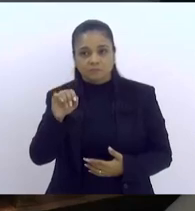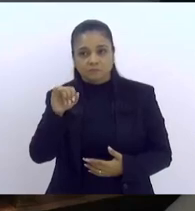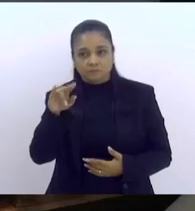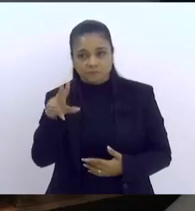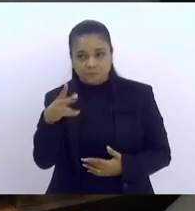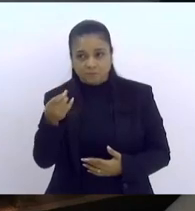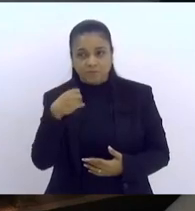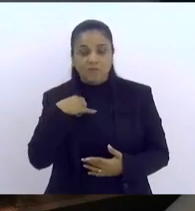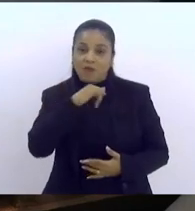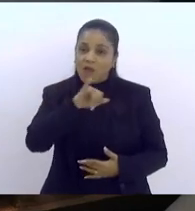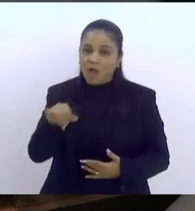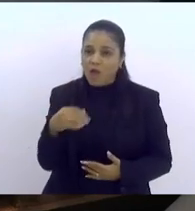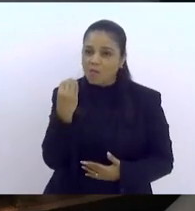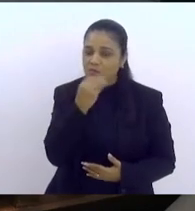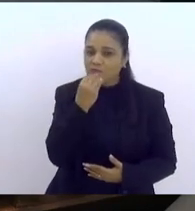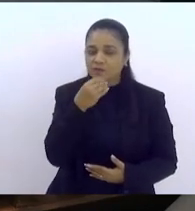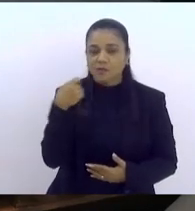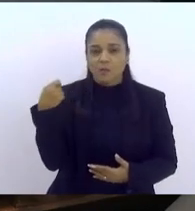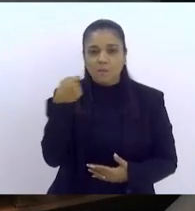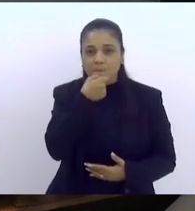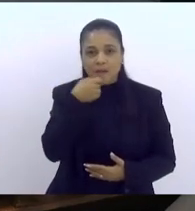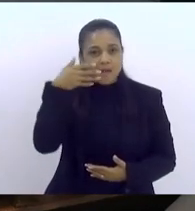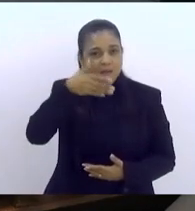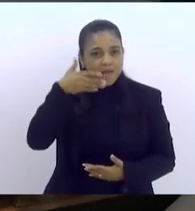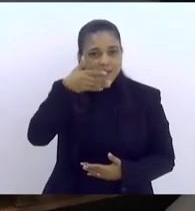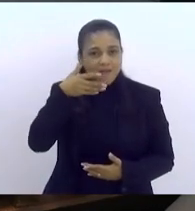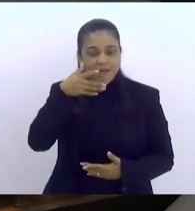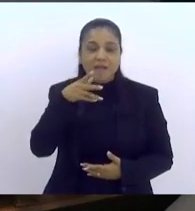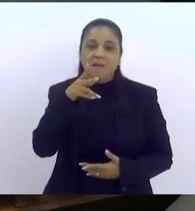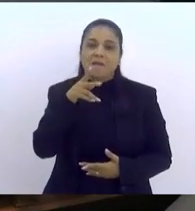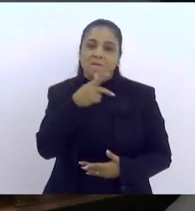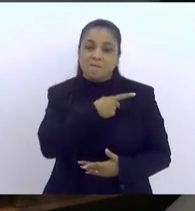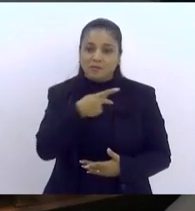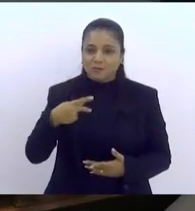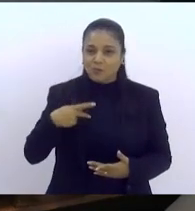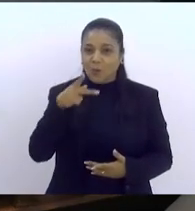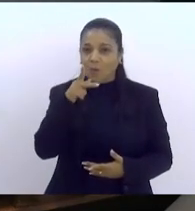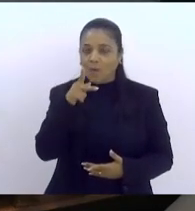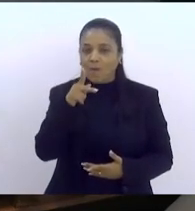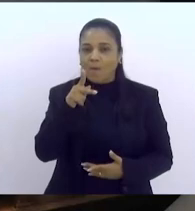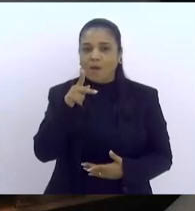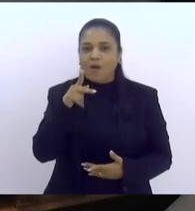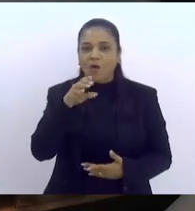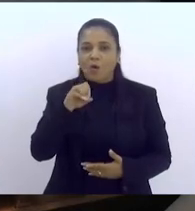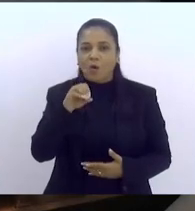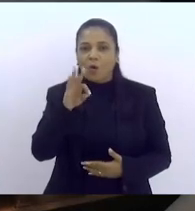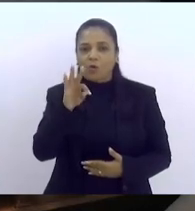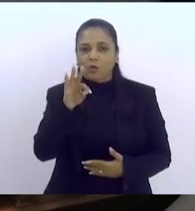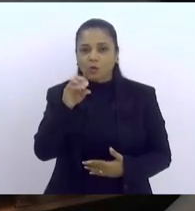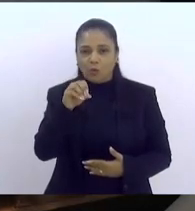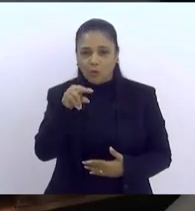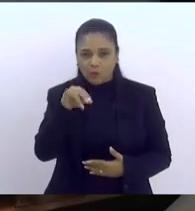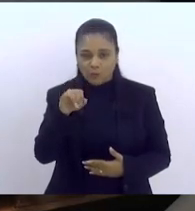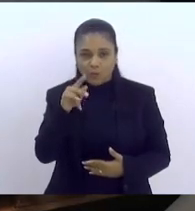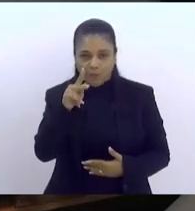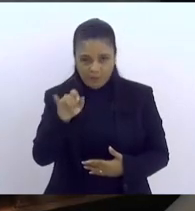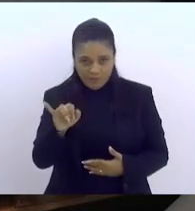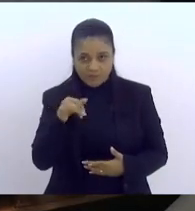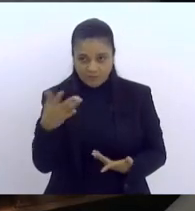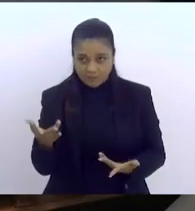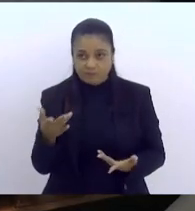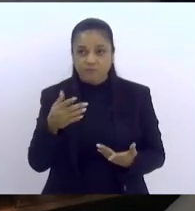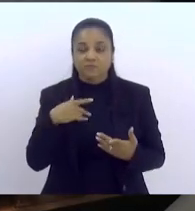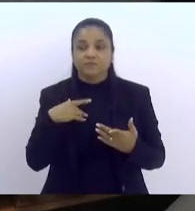do nosso nobre deputado, por quê? Pastor Paiotone. Isso. Porque eu estou aqui com os